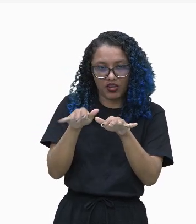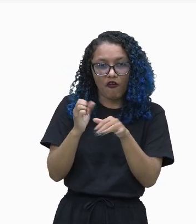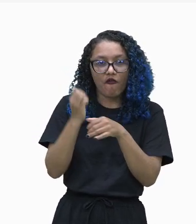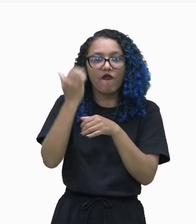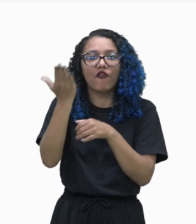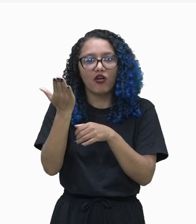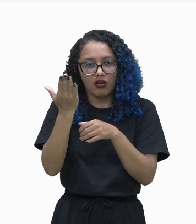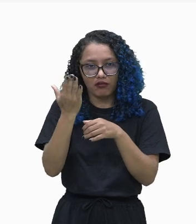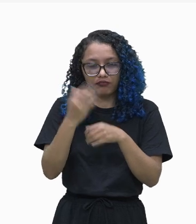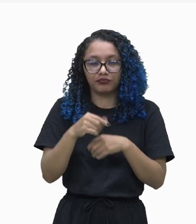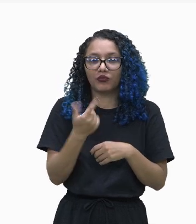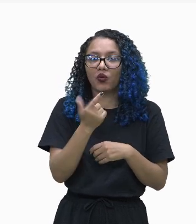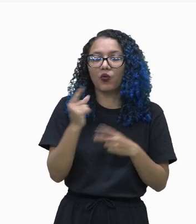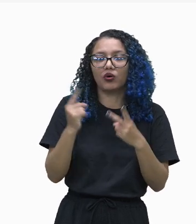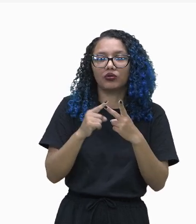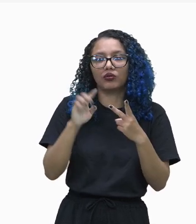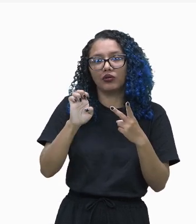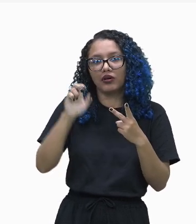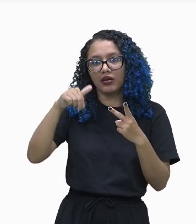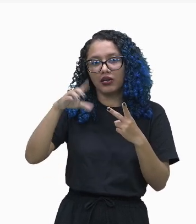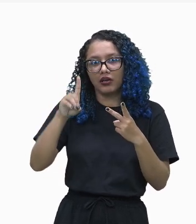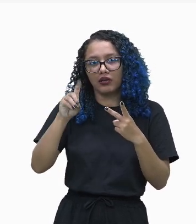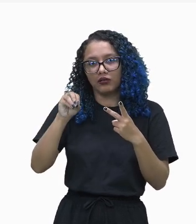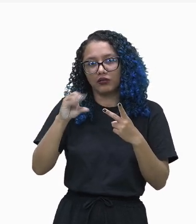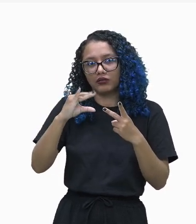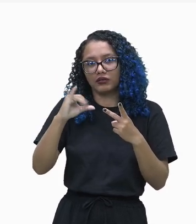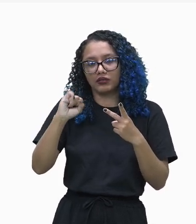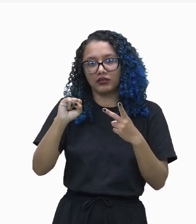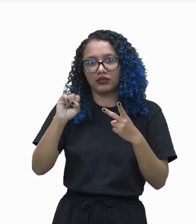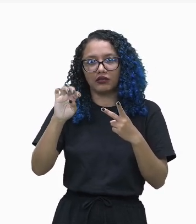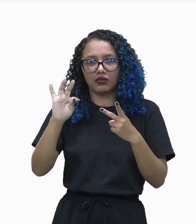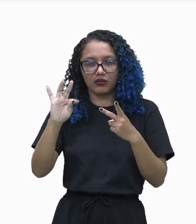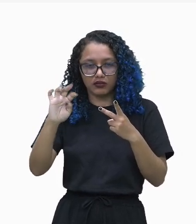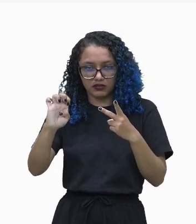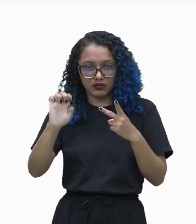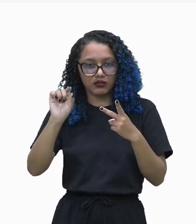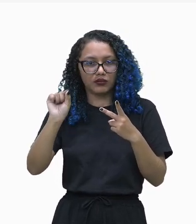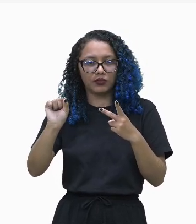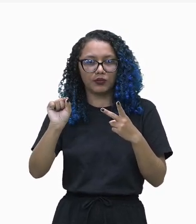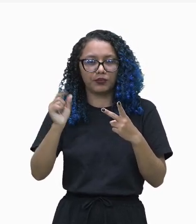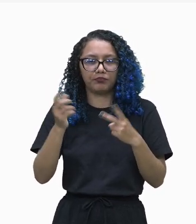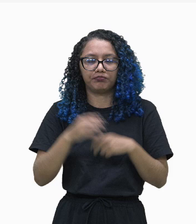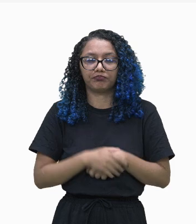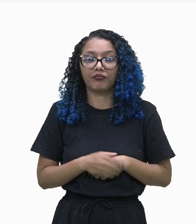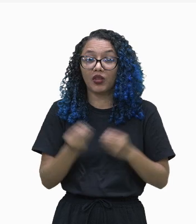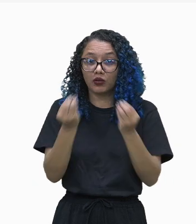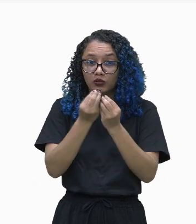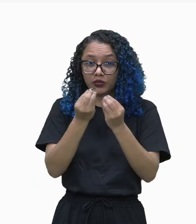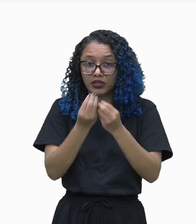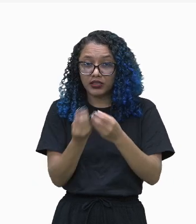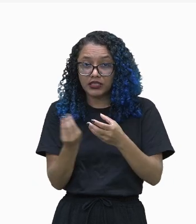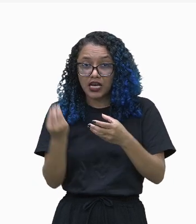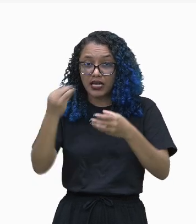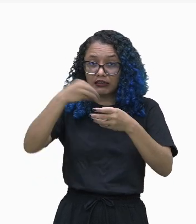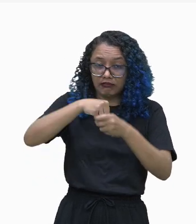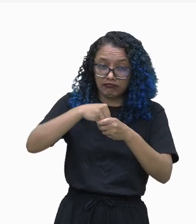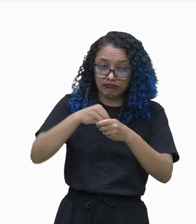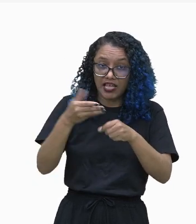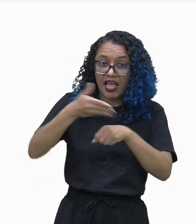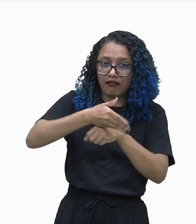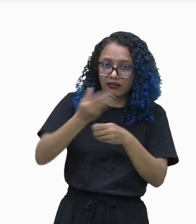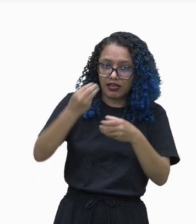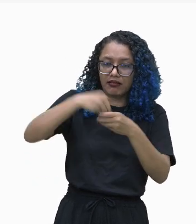outro conceito que é de endocitose, que é a entrada de substâncias para o interior da